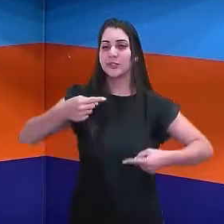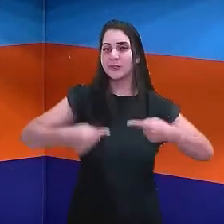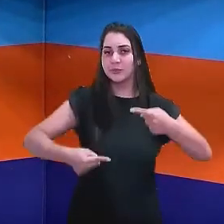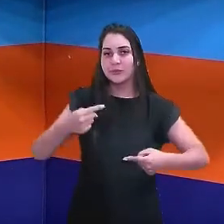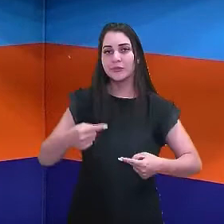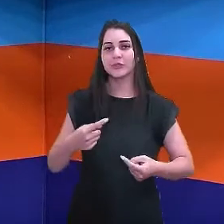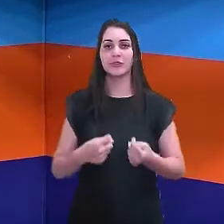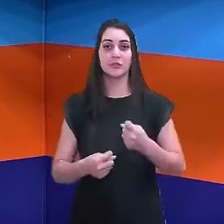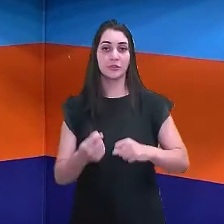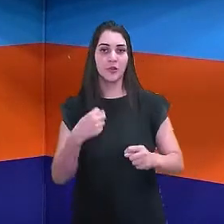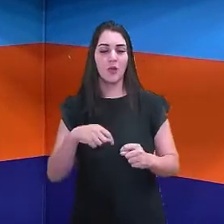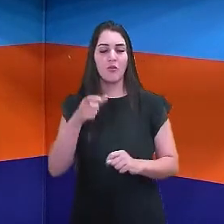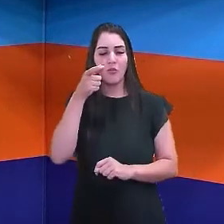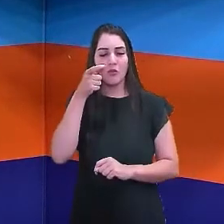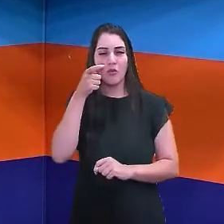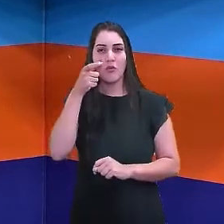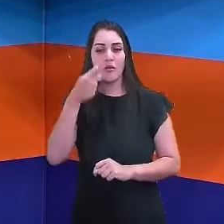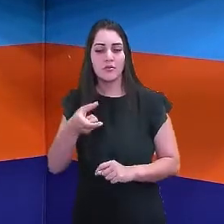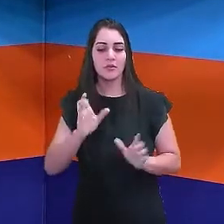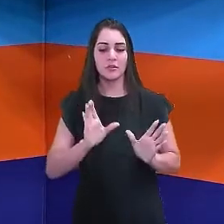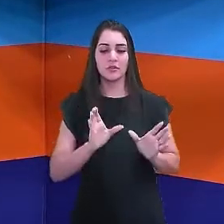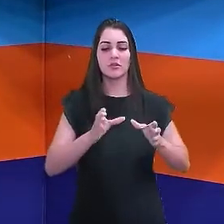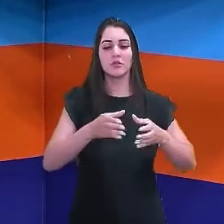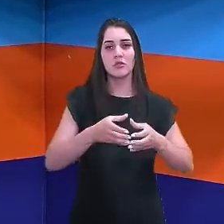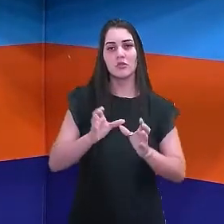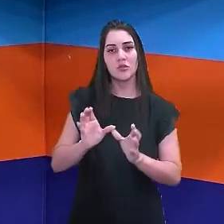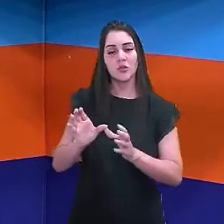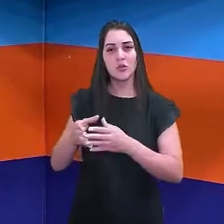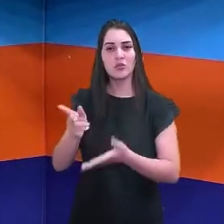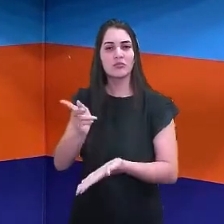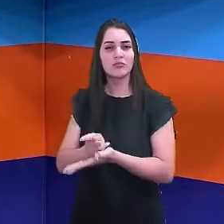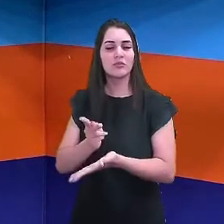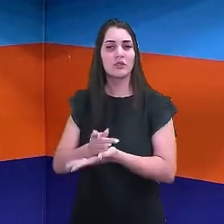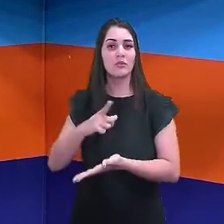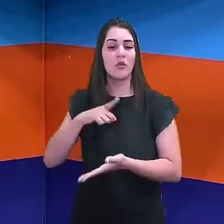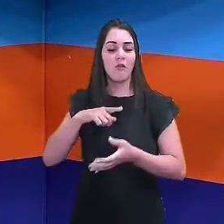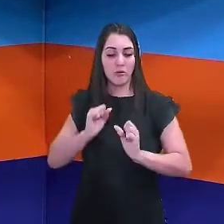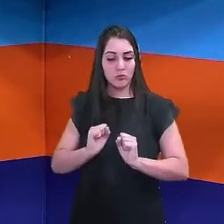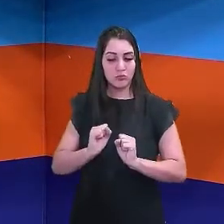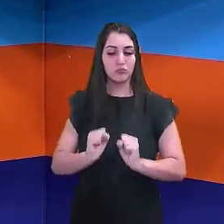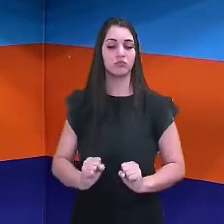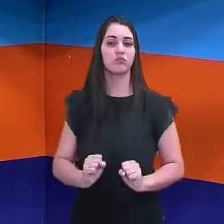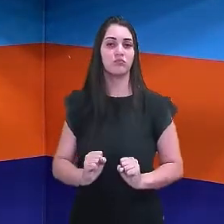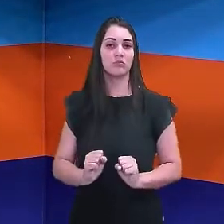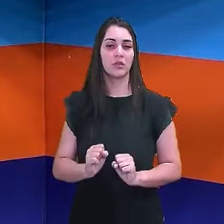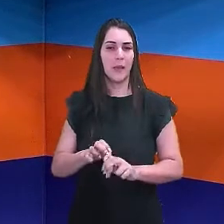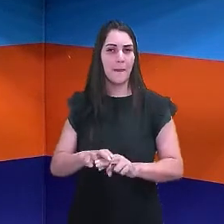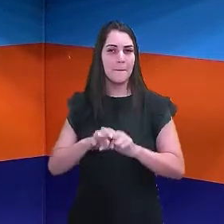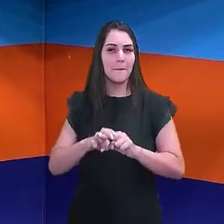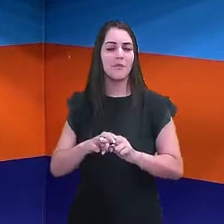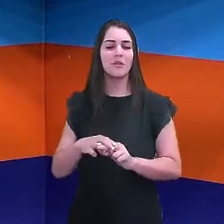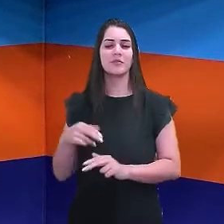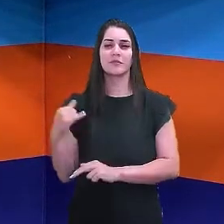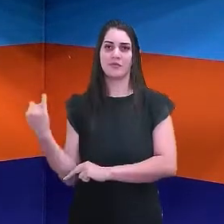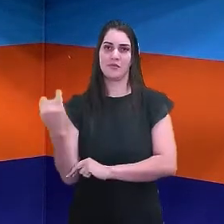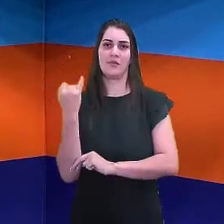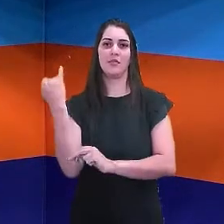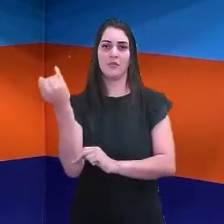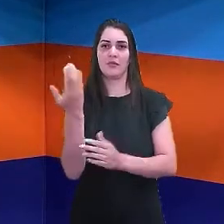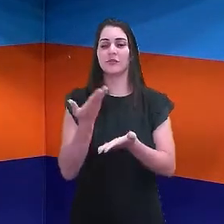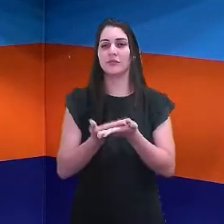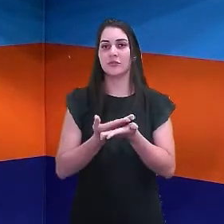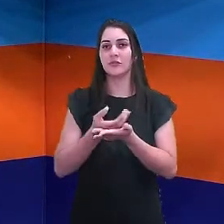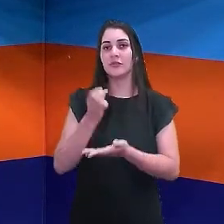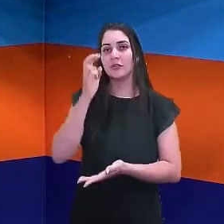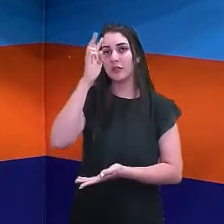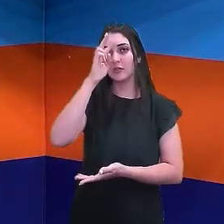econômicas, interesses de grupos que sempre estiveram no poder. Por isso que é importante a gente estudar a história,